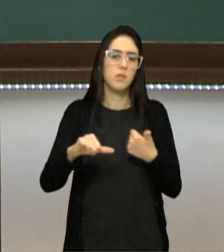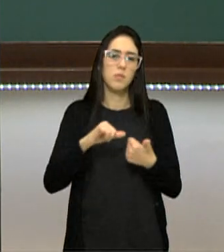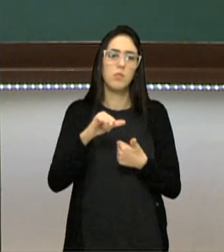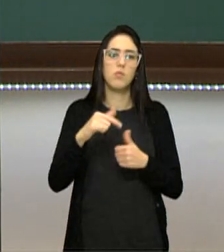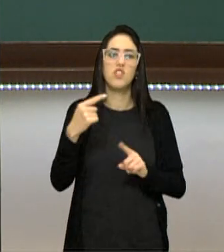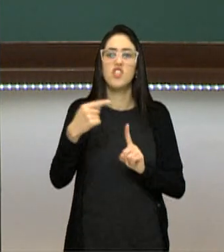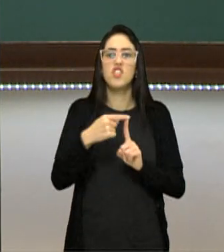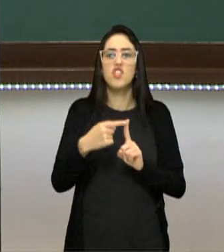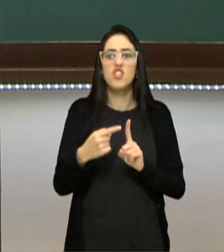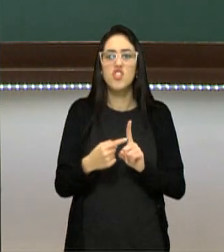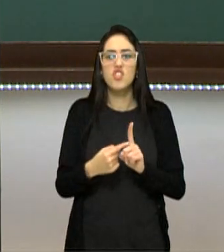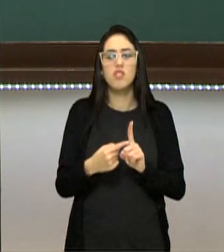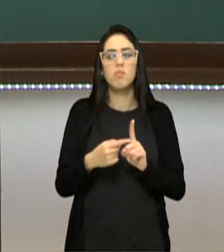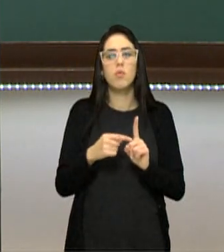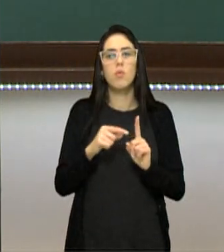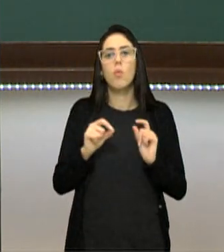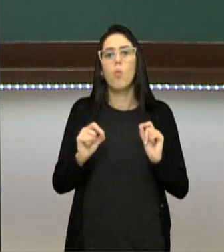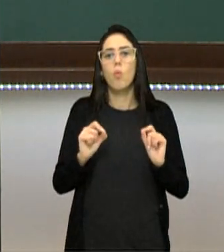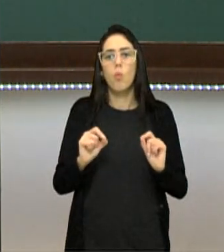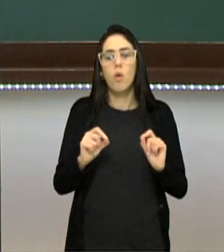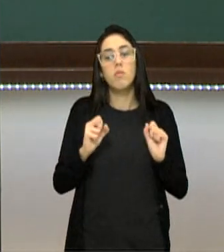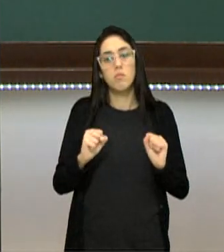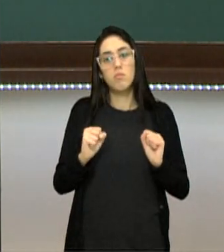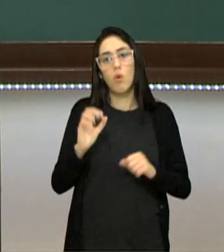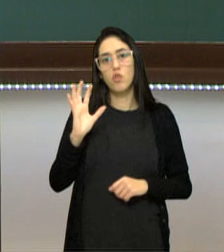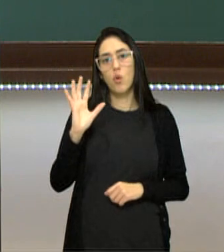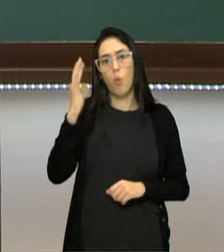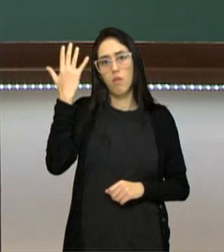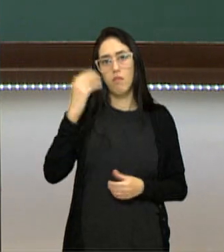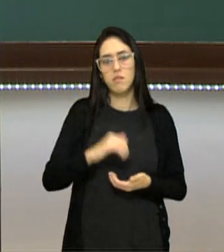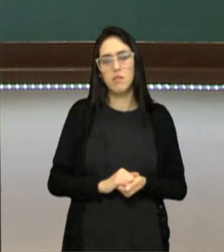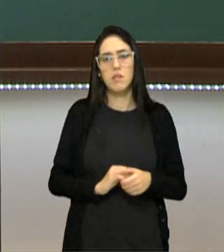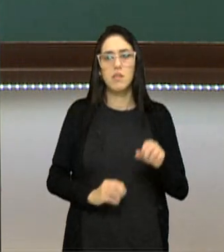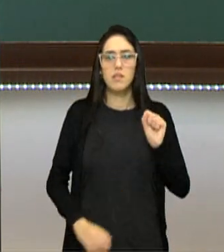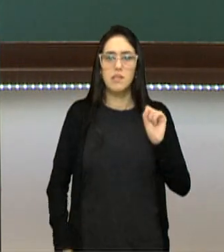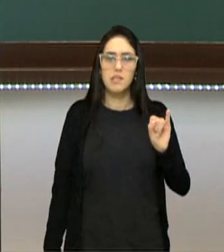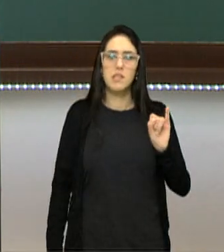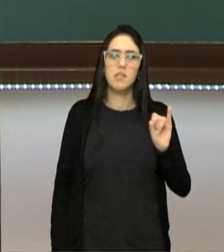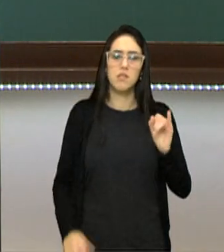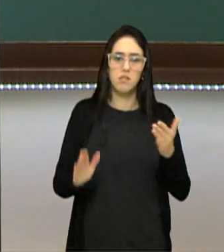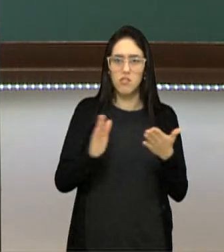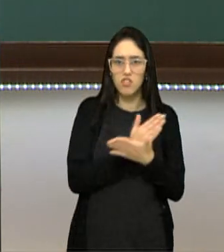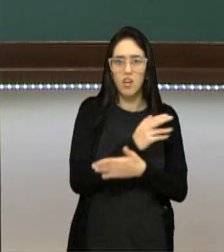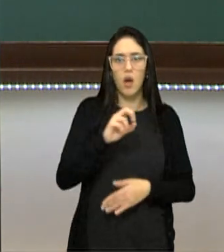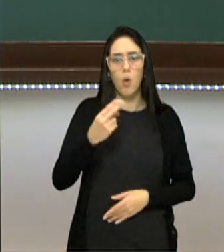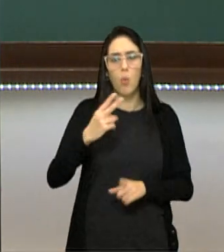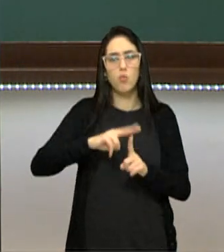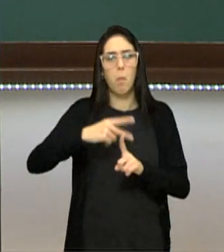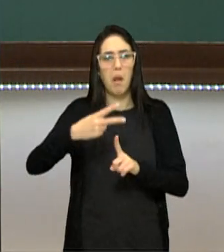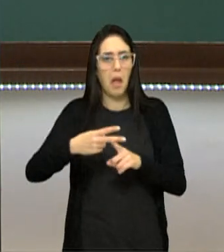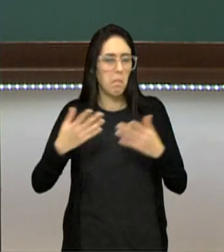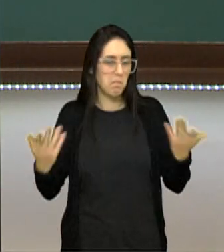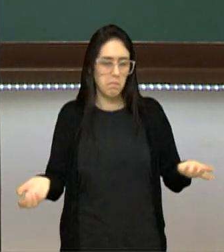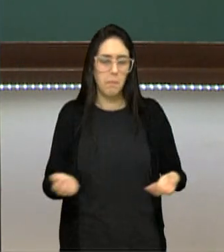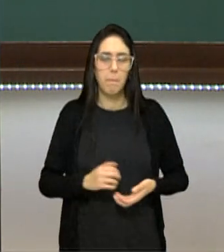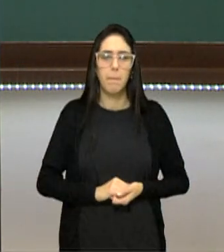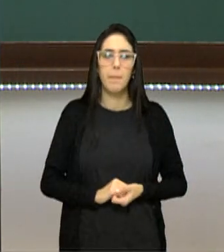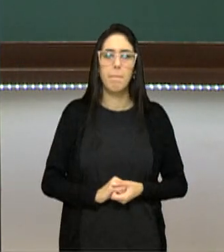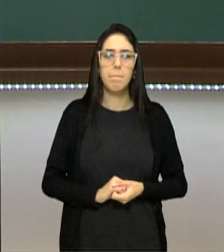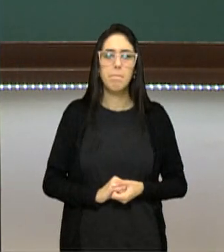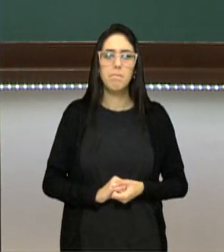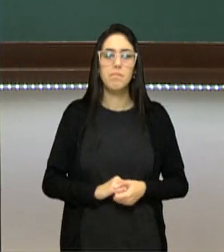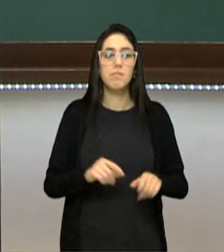o tipo de sequência que vai acontecer ali, se vai retirar, se vai duplicar, enfim, tá? E nós